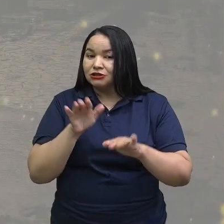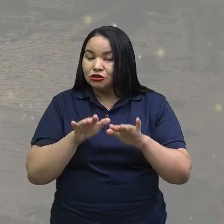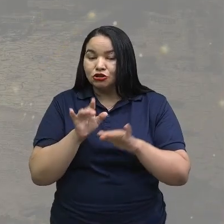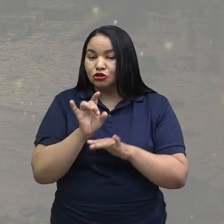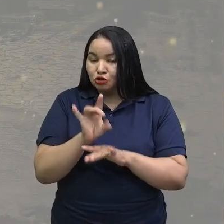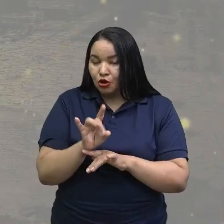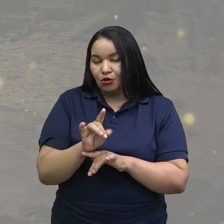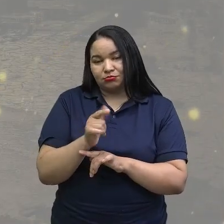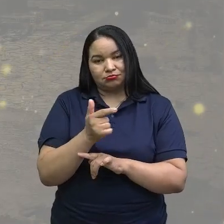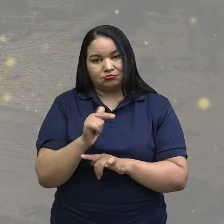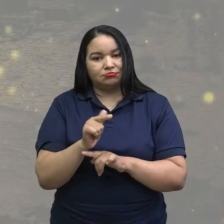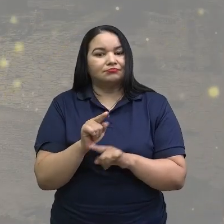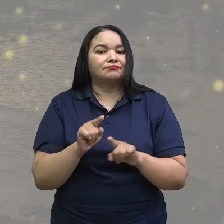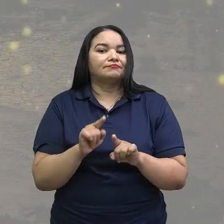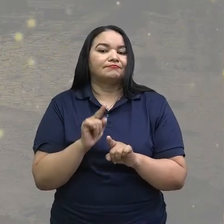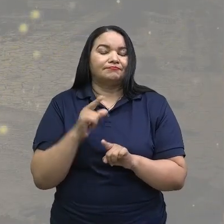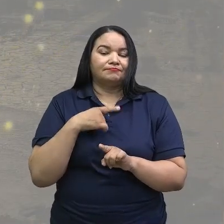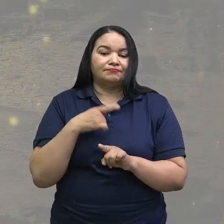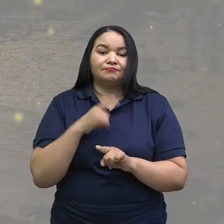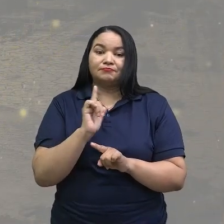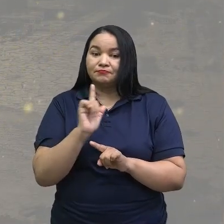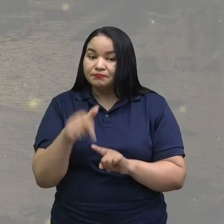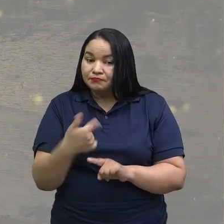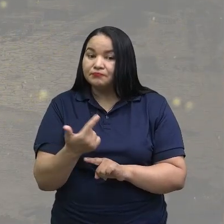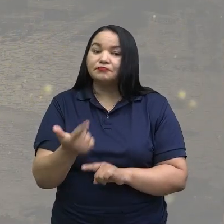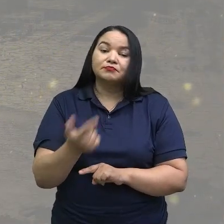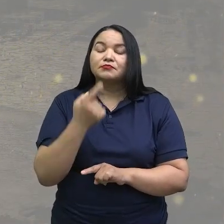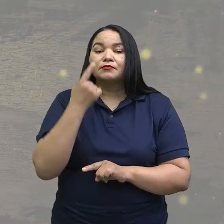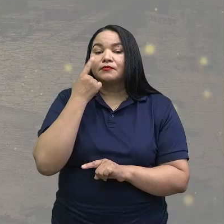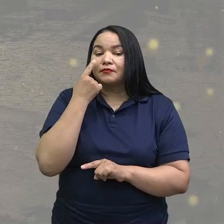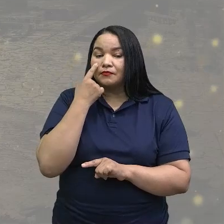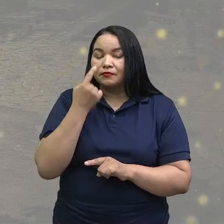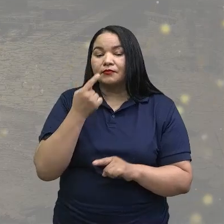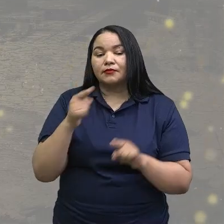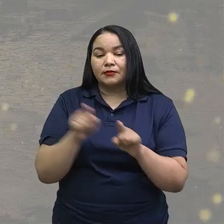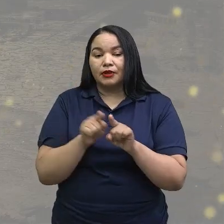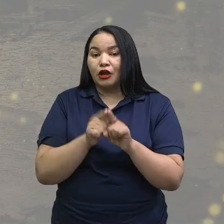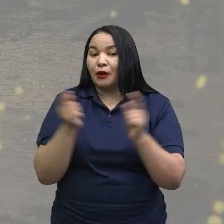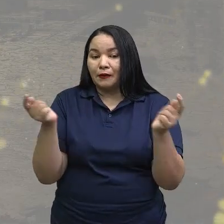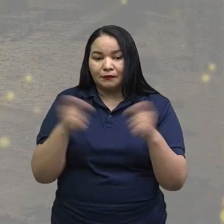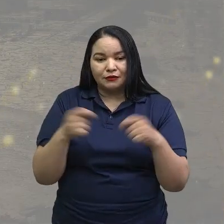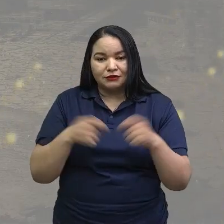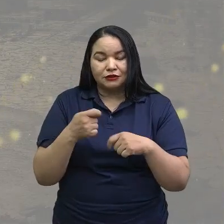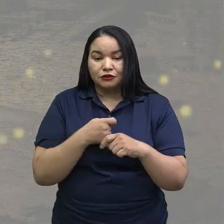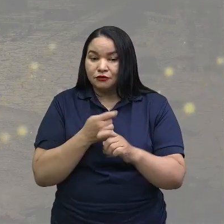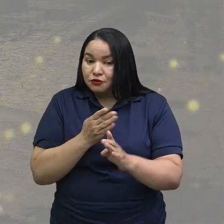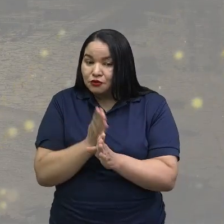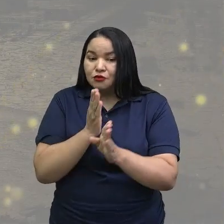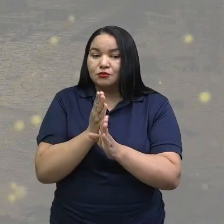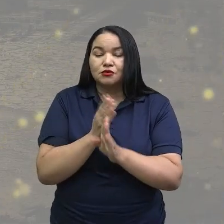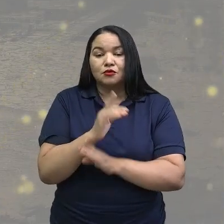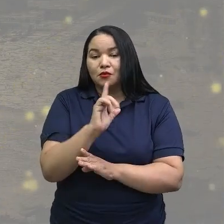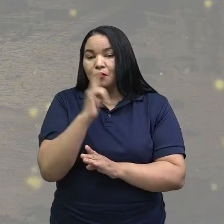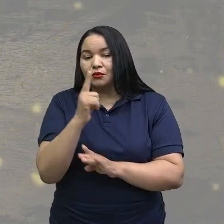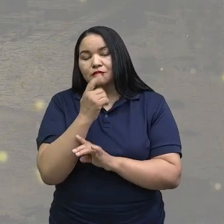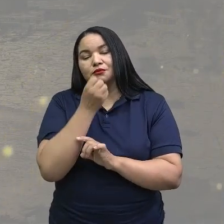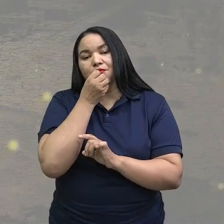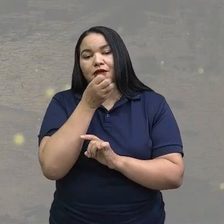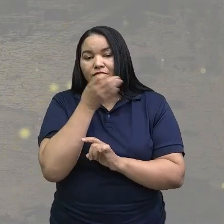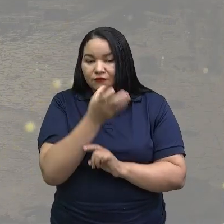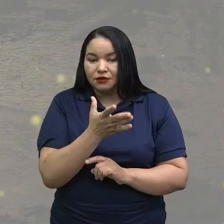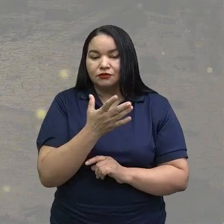isso, tá? A gente também consegue observar, é possível aí identificar vários